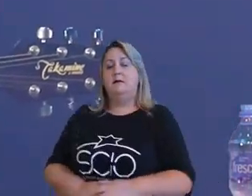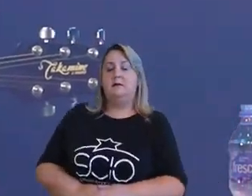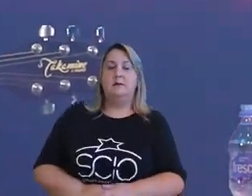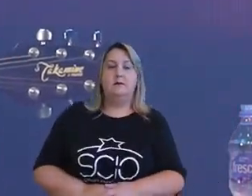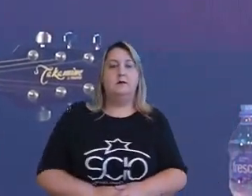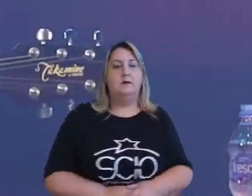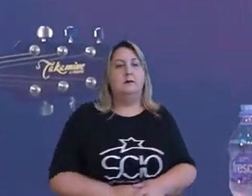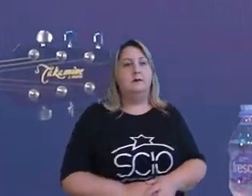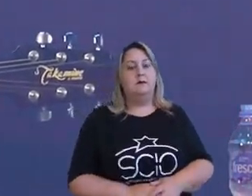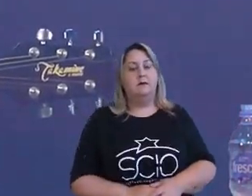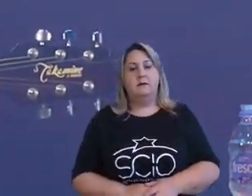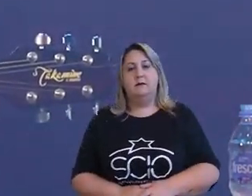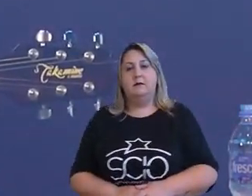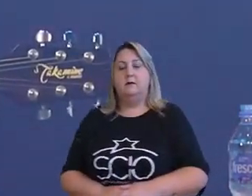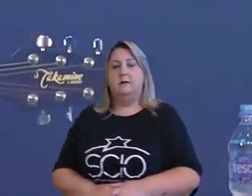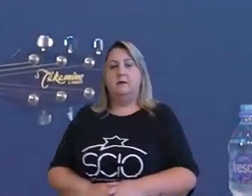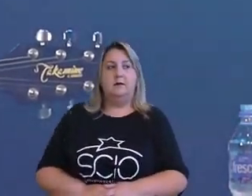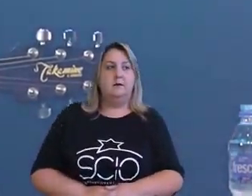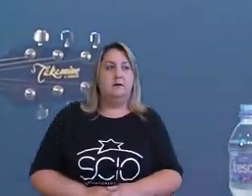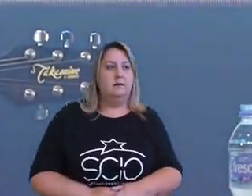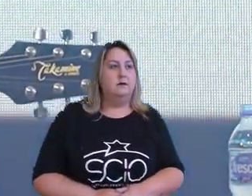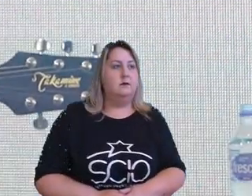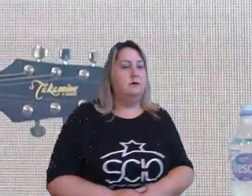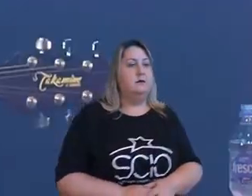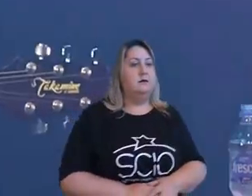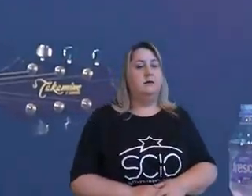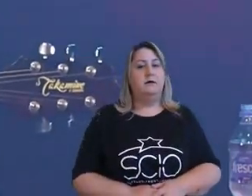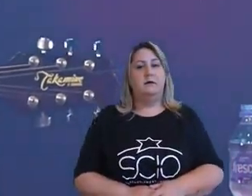Natália Santos, Adelson Lima,